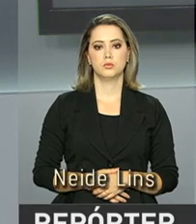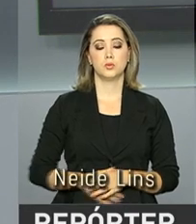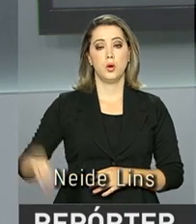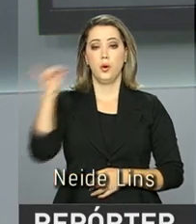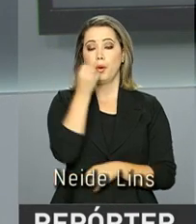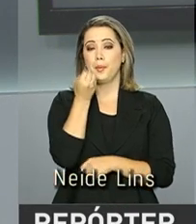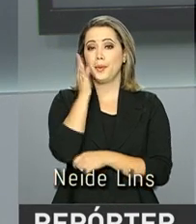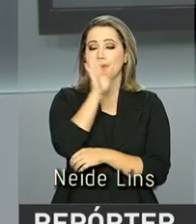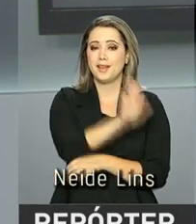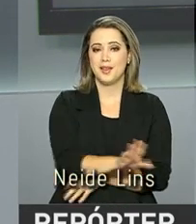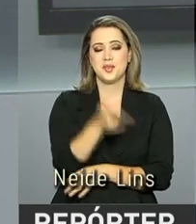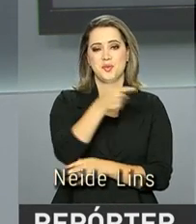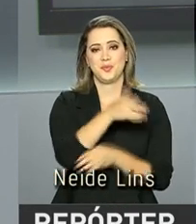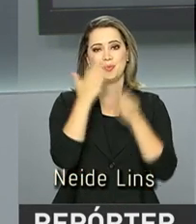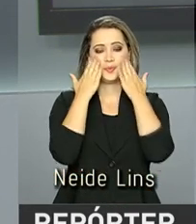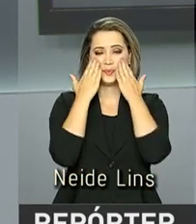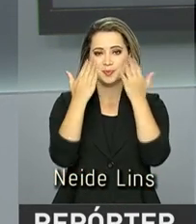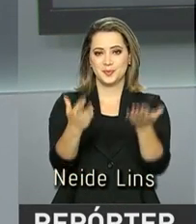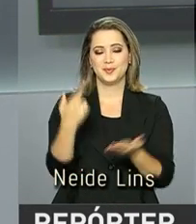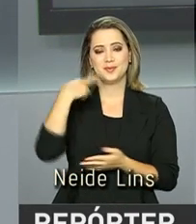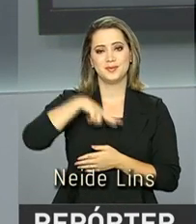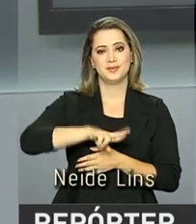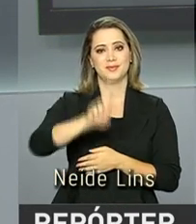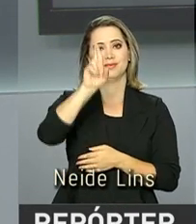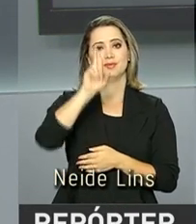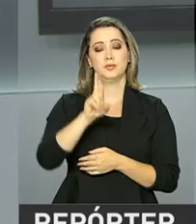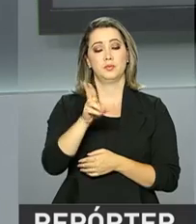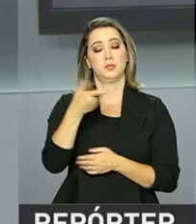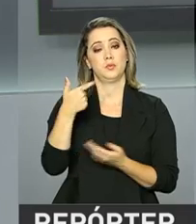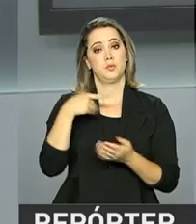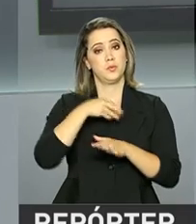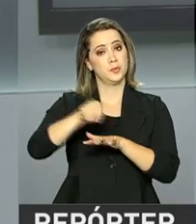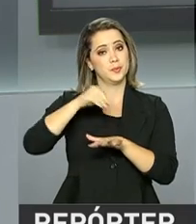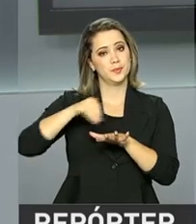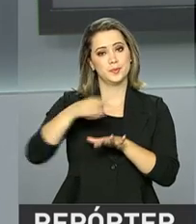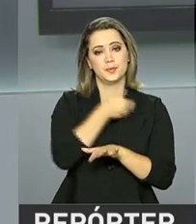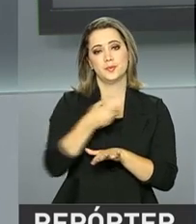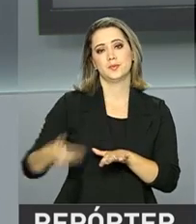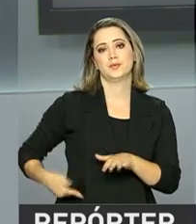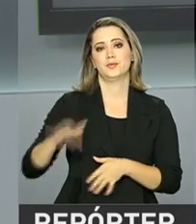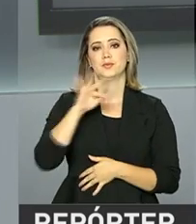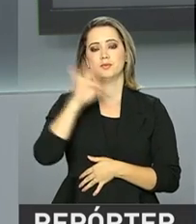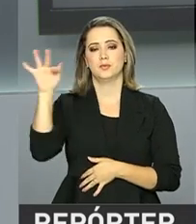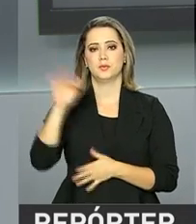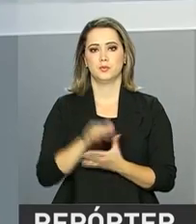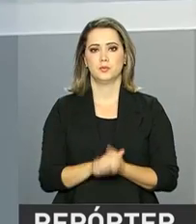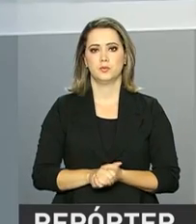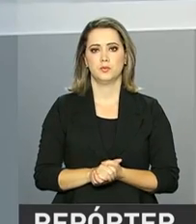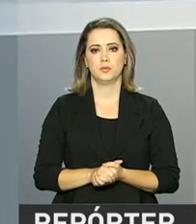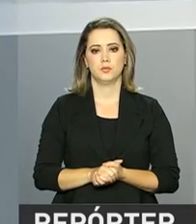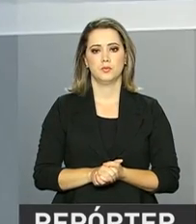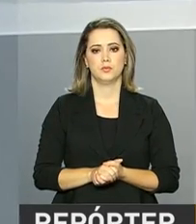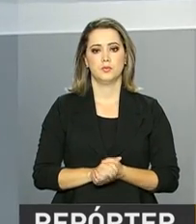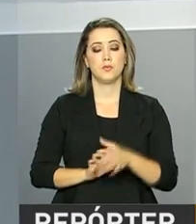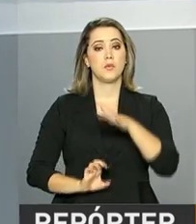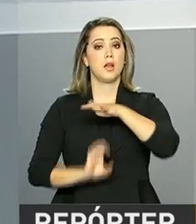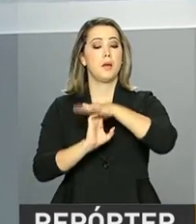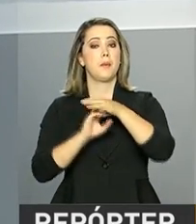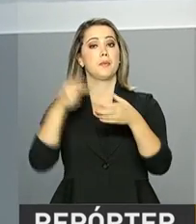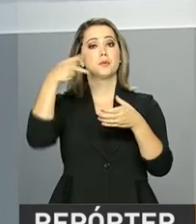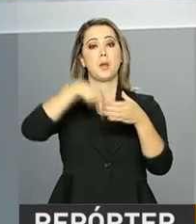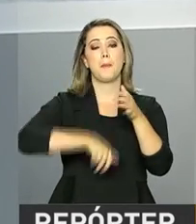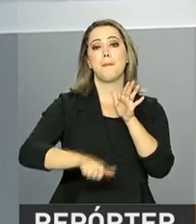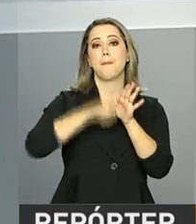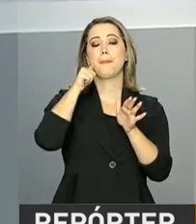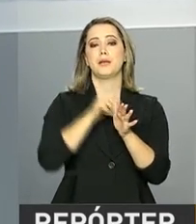Olá boa tarde começa aqui mais uma edição do repórter NBR com as notícias do governo federal a Petrobras é a